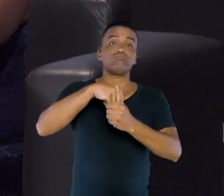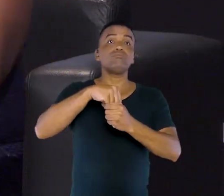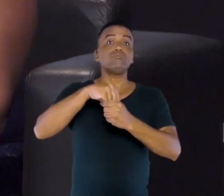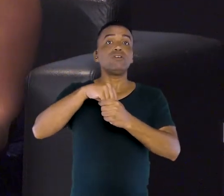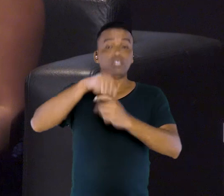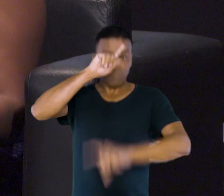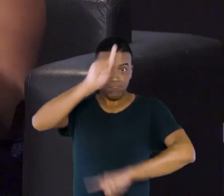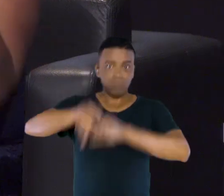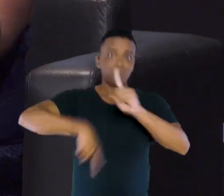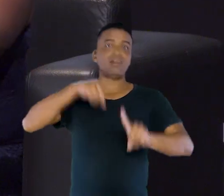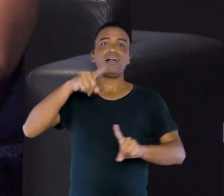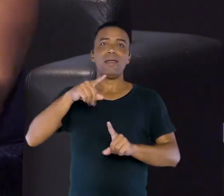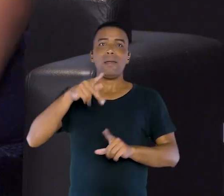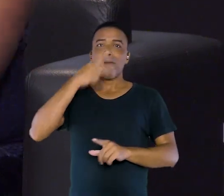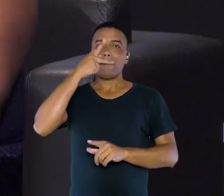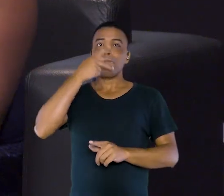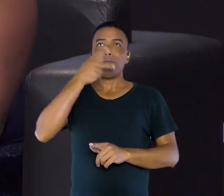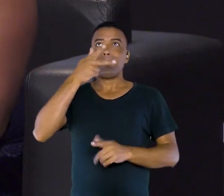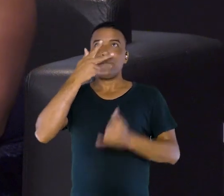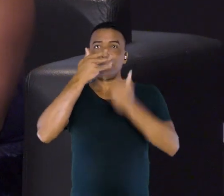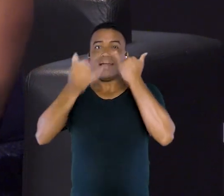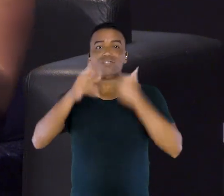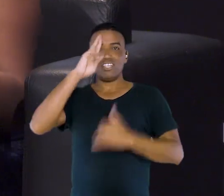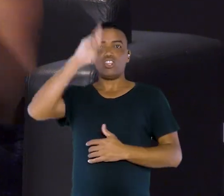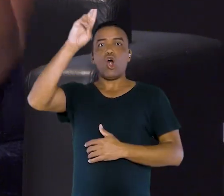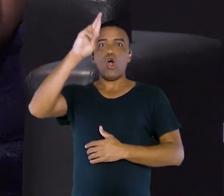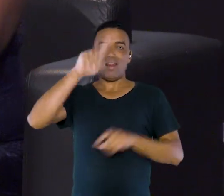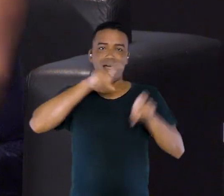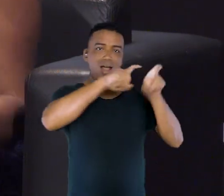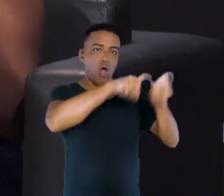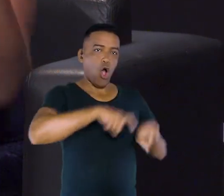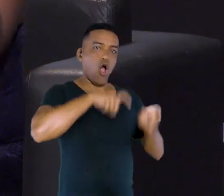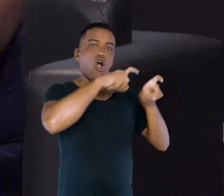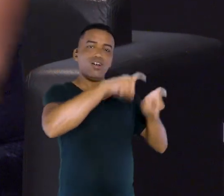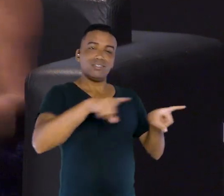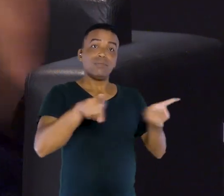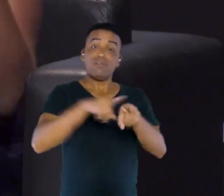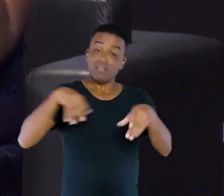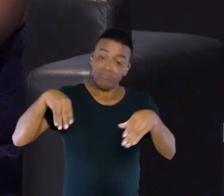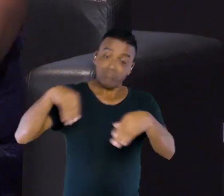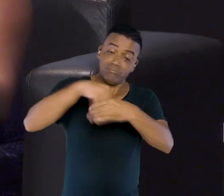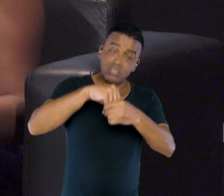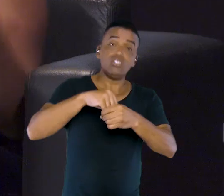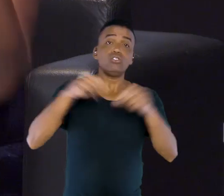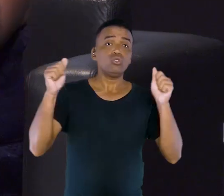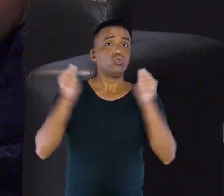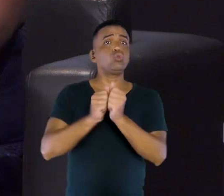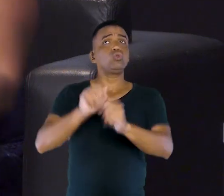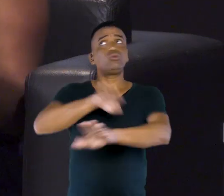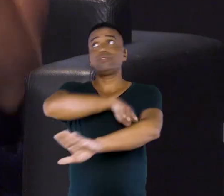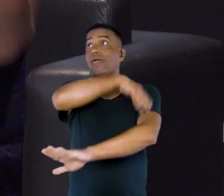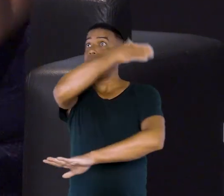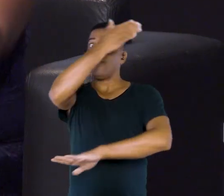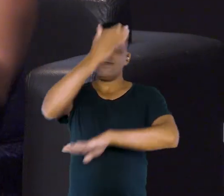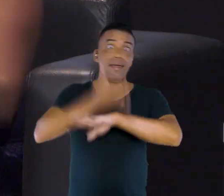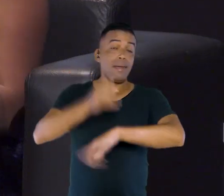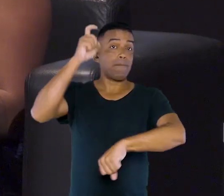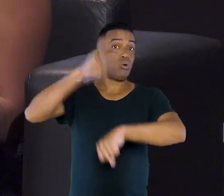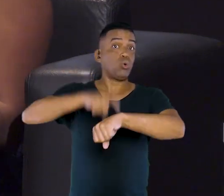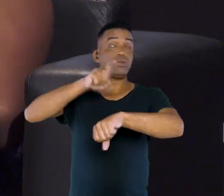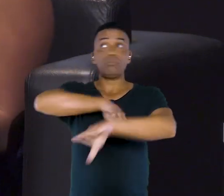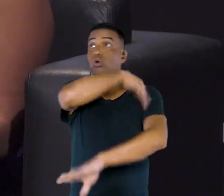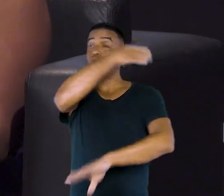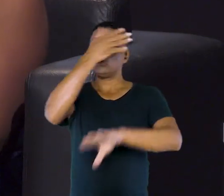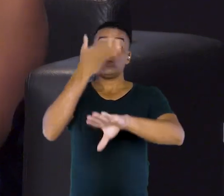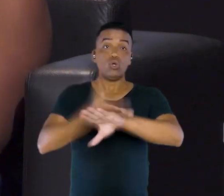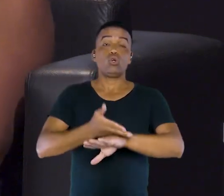se torna uma mini dona de roça, porque você vai fazer parte de todo o tempo. Assim.